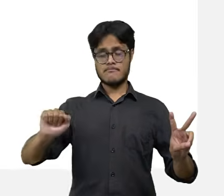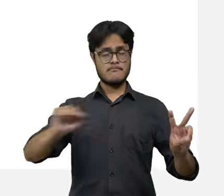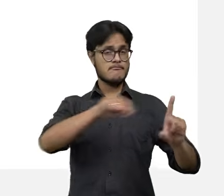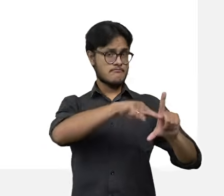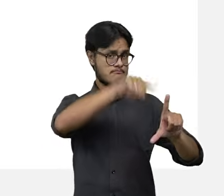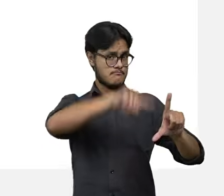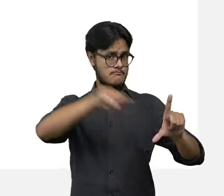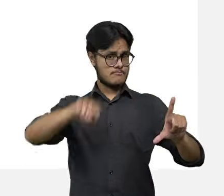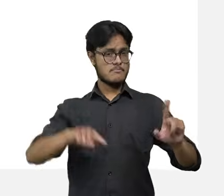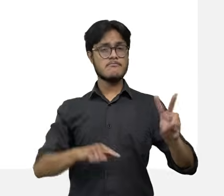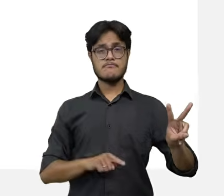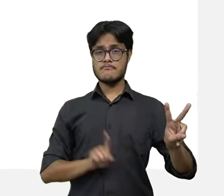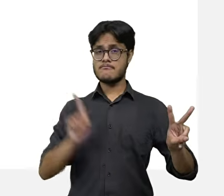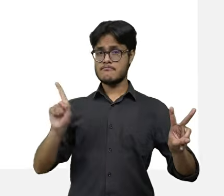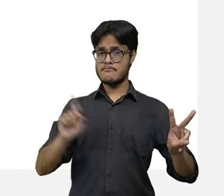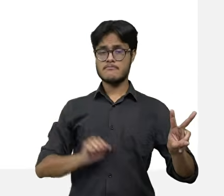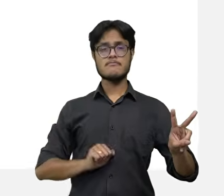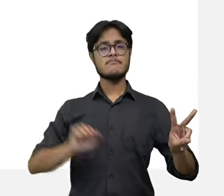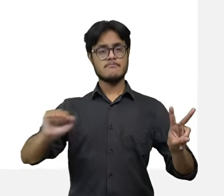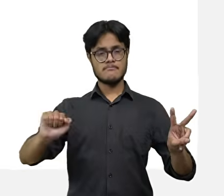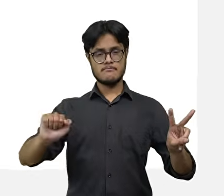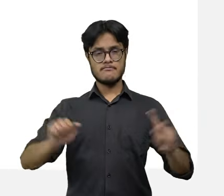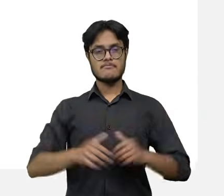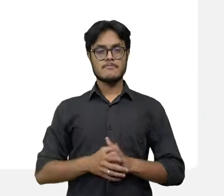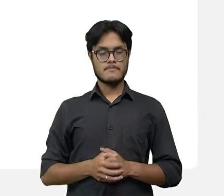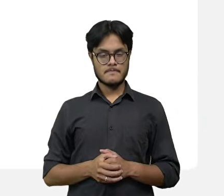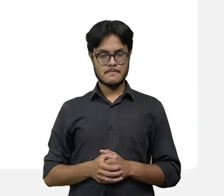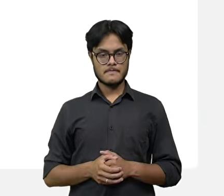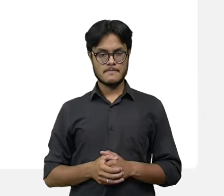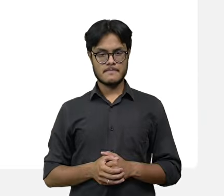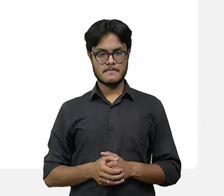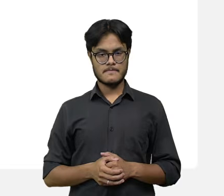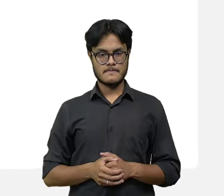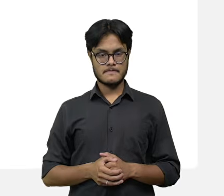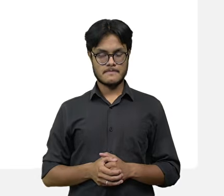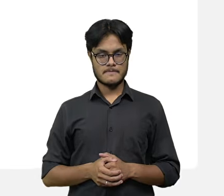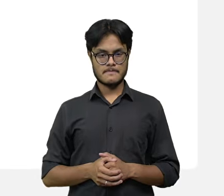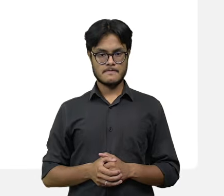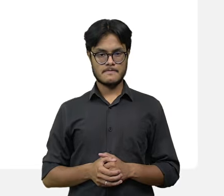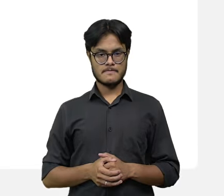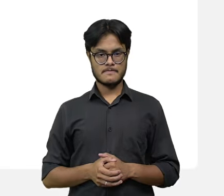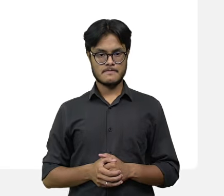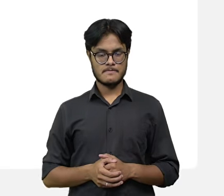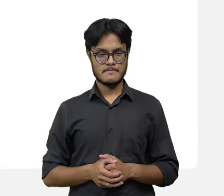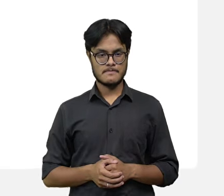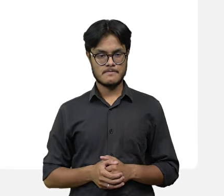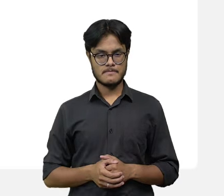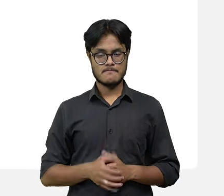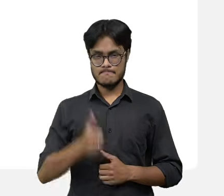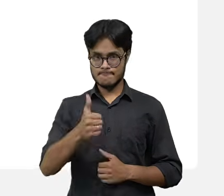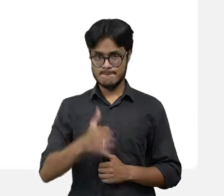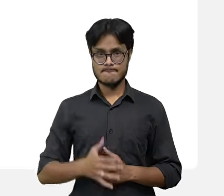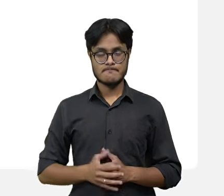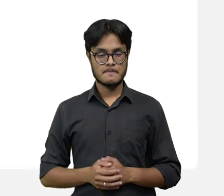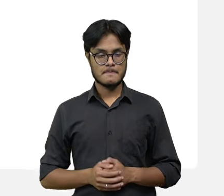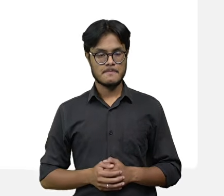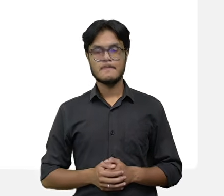O voltímetro, adivinha, ele mede os volts. O amperímetro, adivinha, ele mede os amperes.